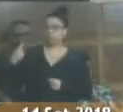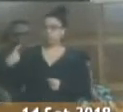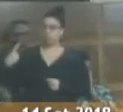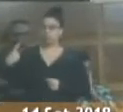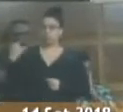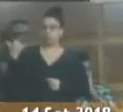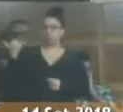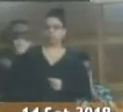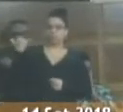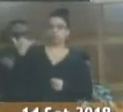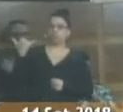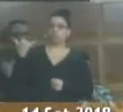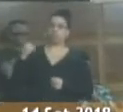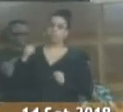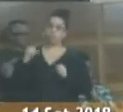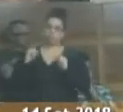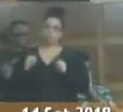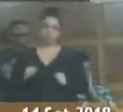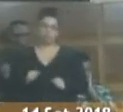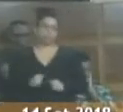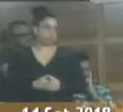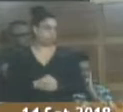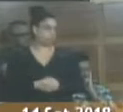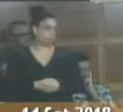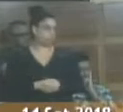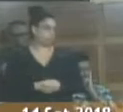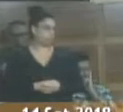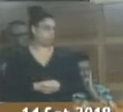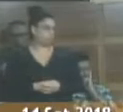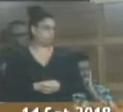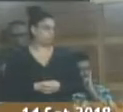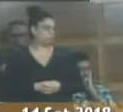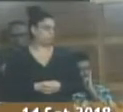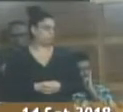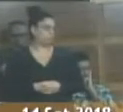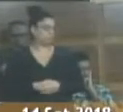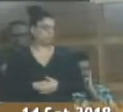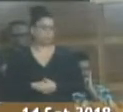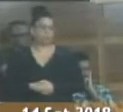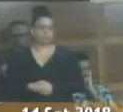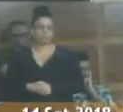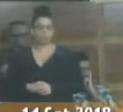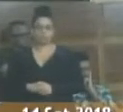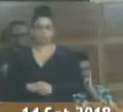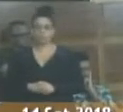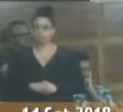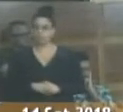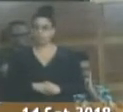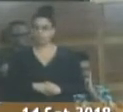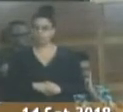uma ameaça de morte, assim, por estar defendendo de todo, direito de todo, né?